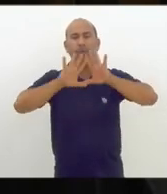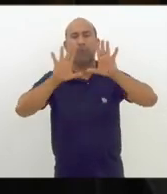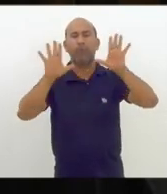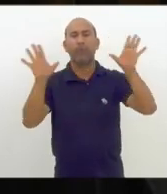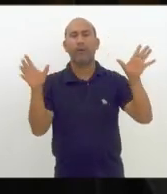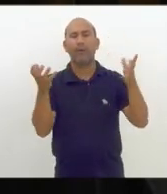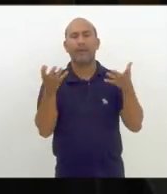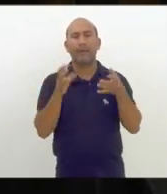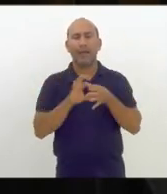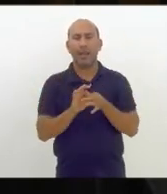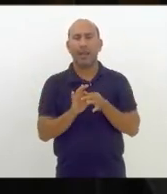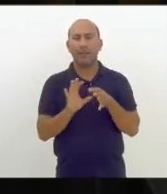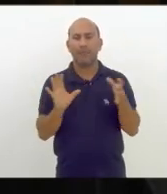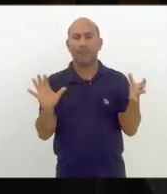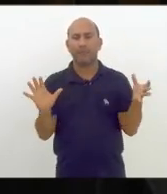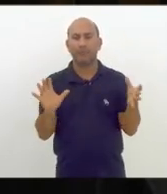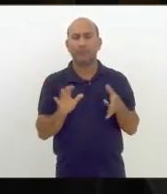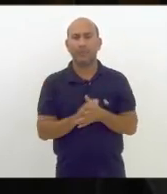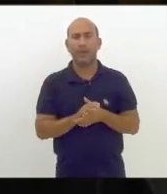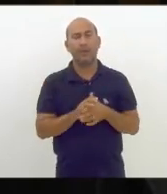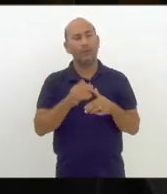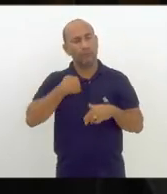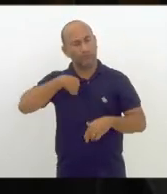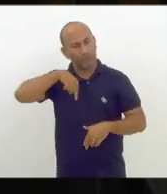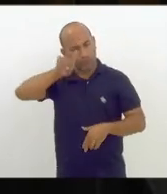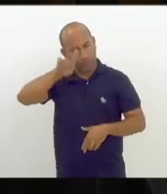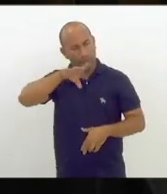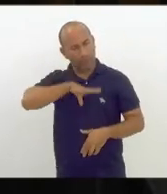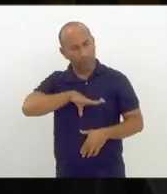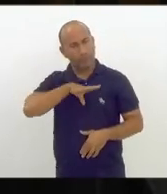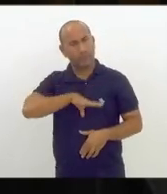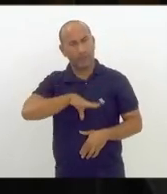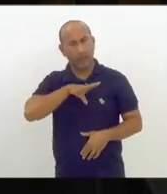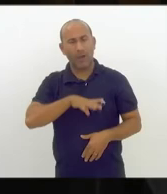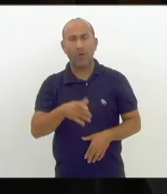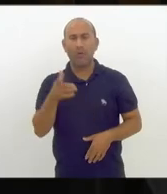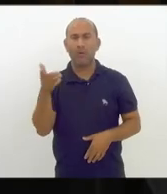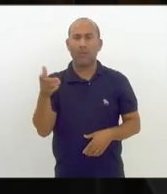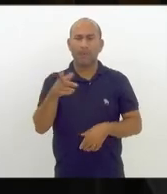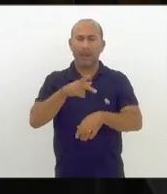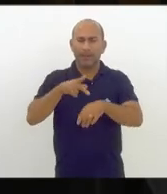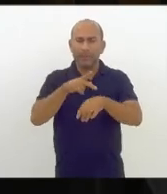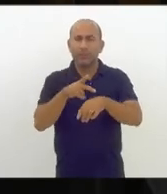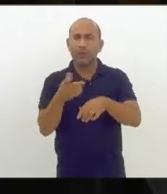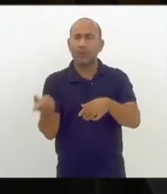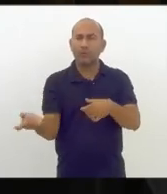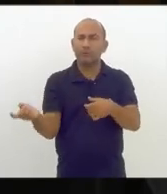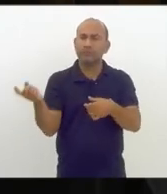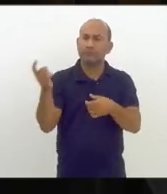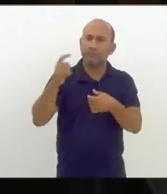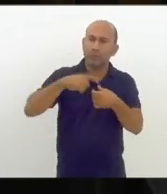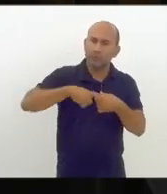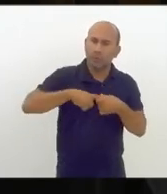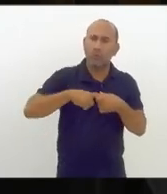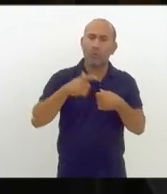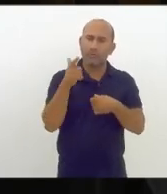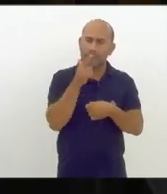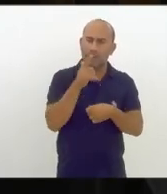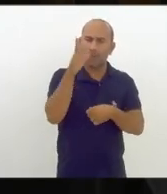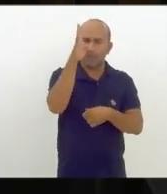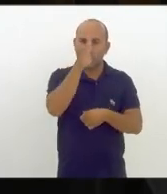independência, foi para Portugal, ficou degredado, conseguiu voltar para o Brasil posteriormente e